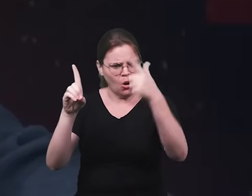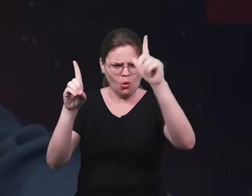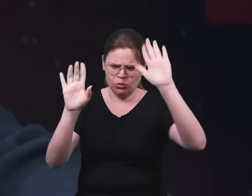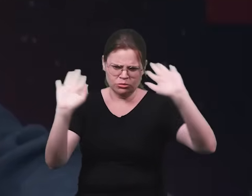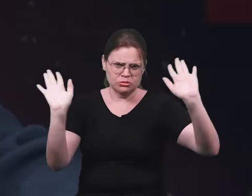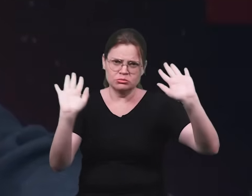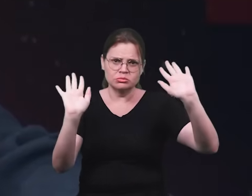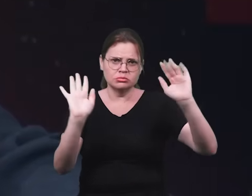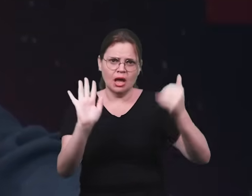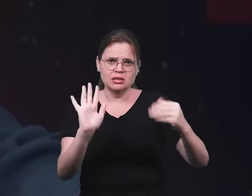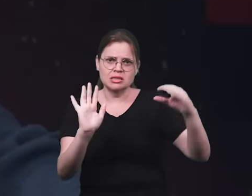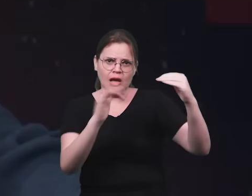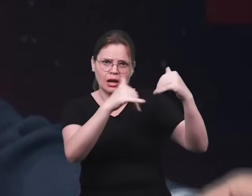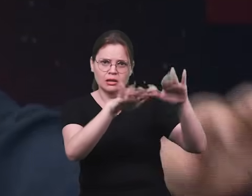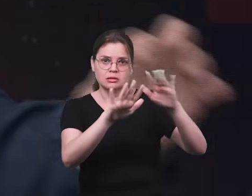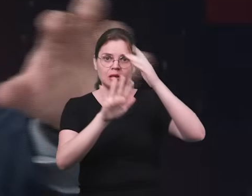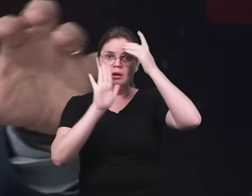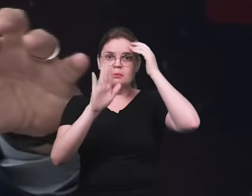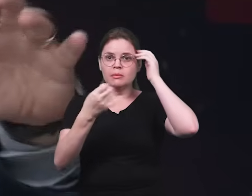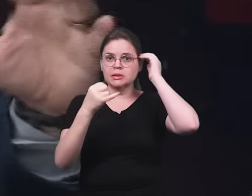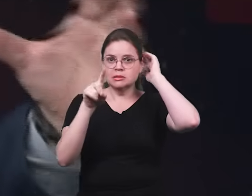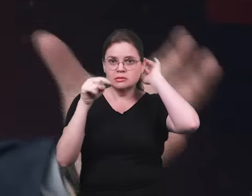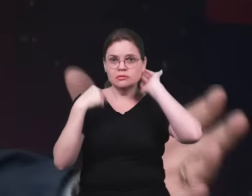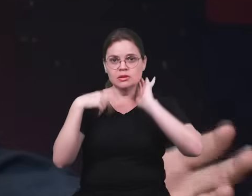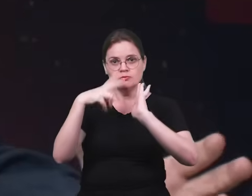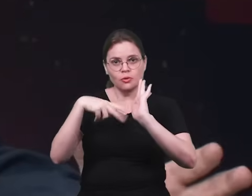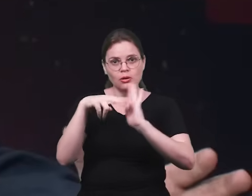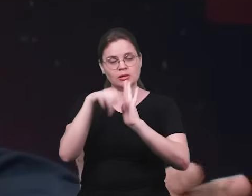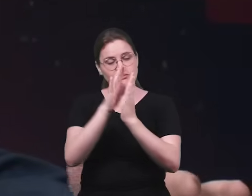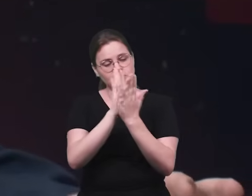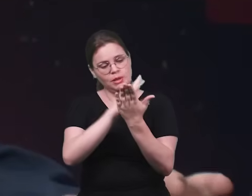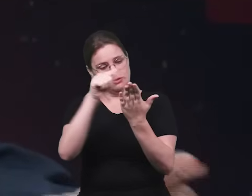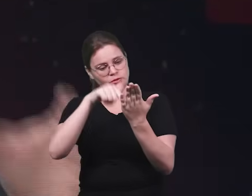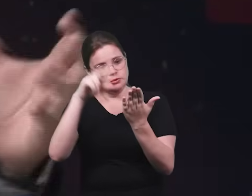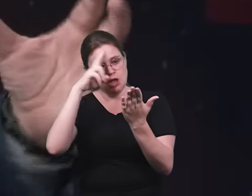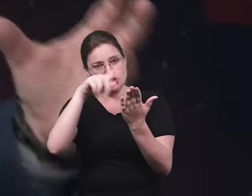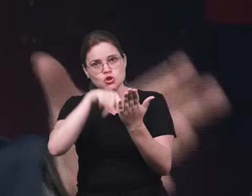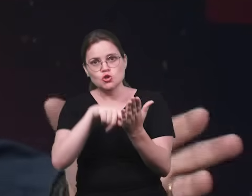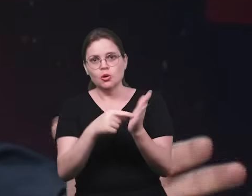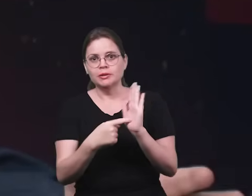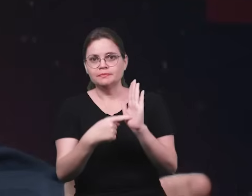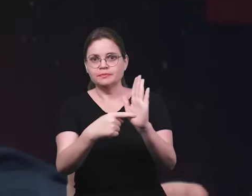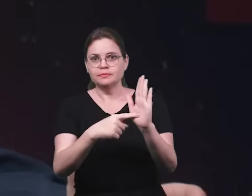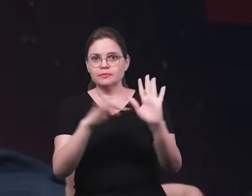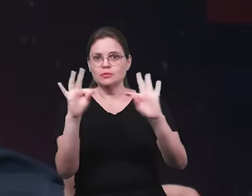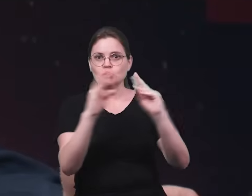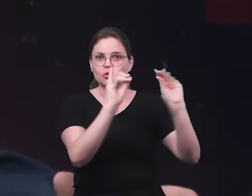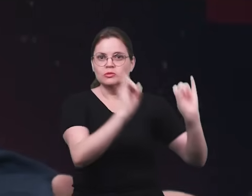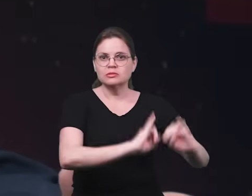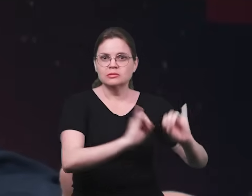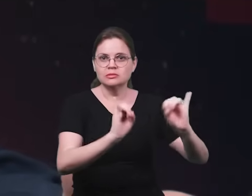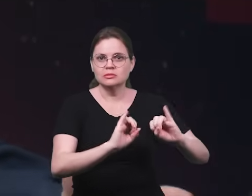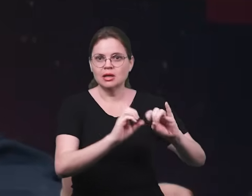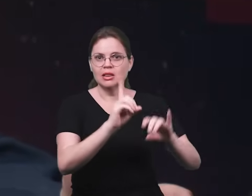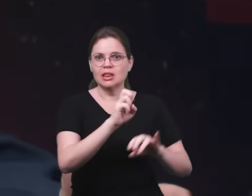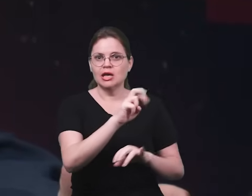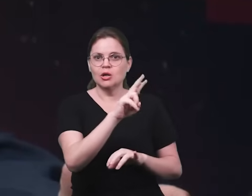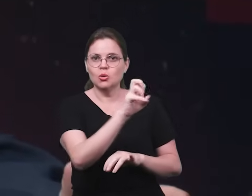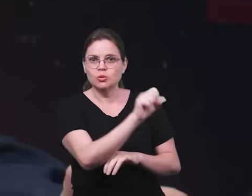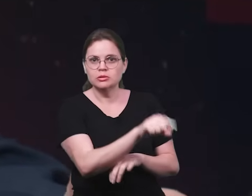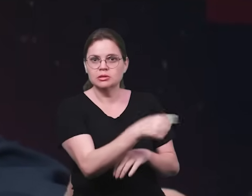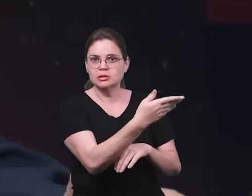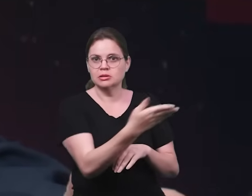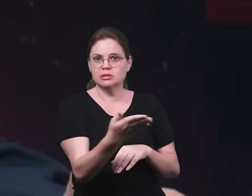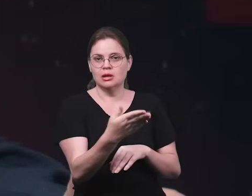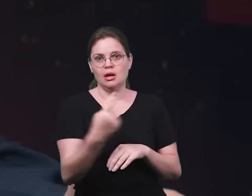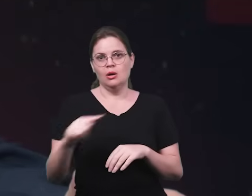vai para a palavra e para toda a história da humanidade, todos os deuses que existem, você vai ver que só tem um